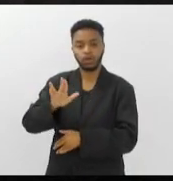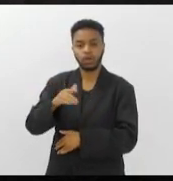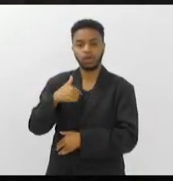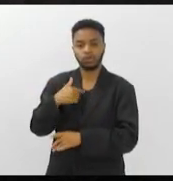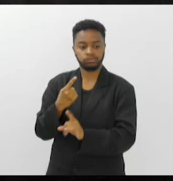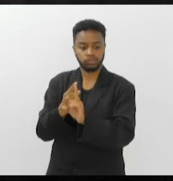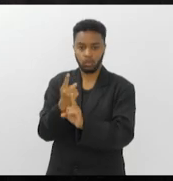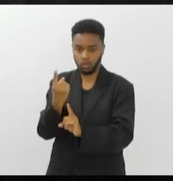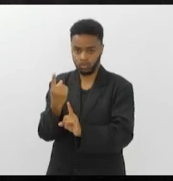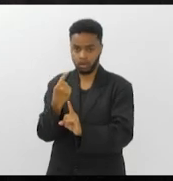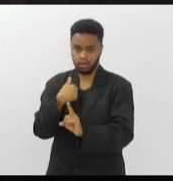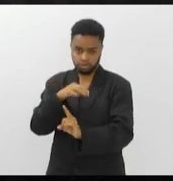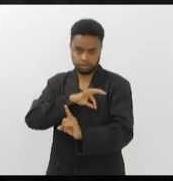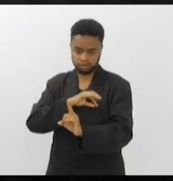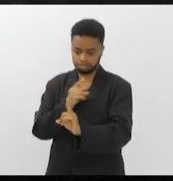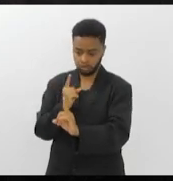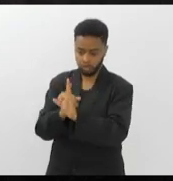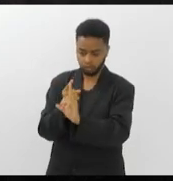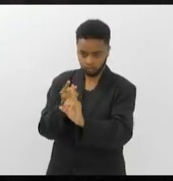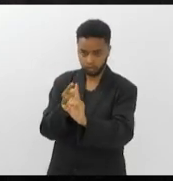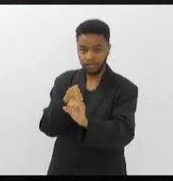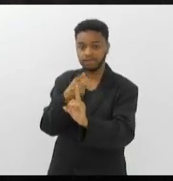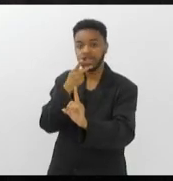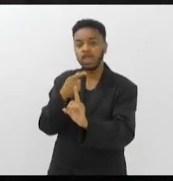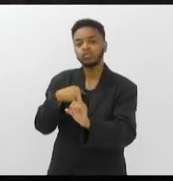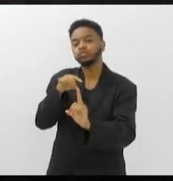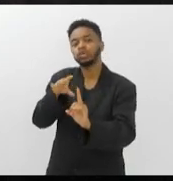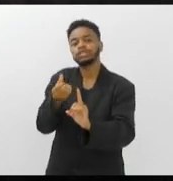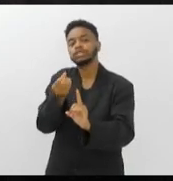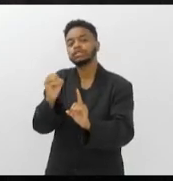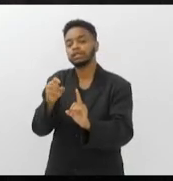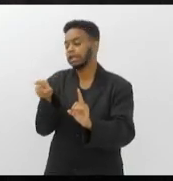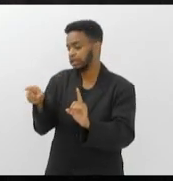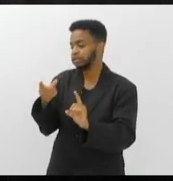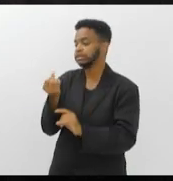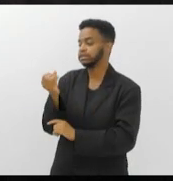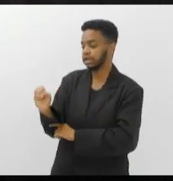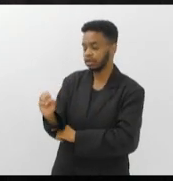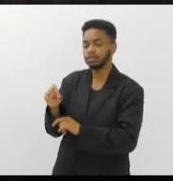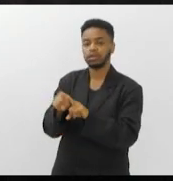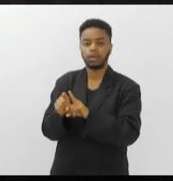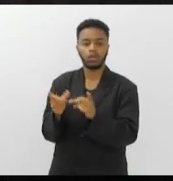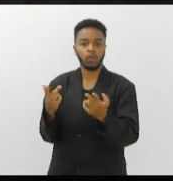venho, a polícia aborda um. Eu só tenho 60, abordo outro, só tenho 60, abordo outro.